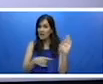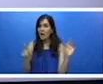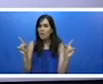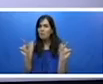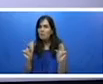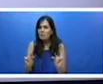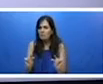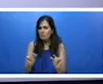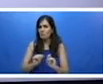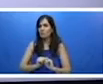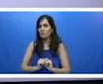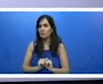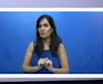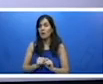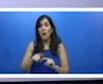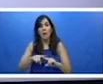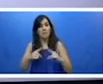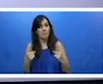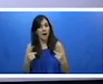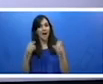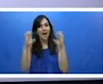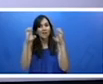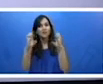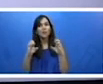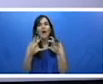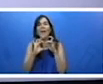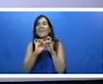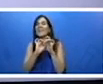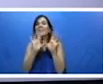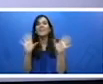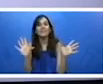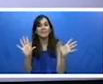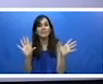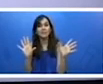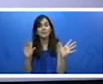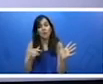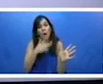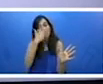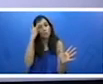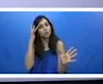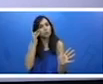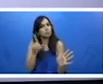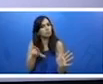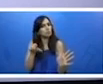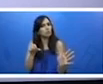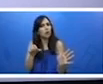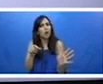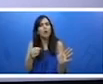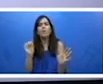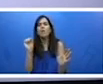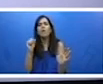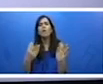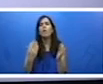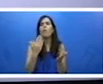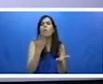sua estrutura, no caso a organização, ela é livre. O autor define o que colocar no início ou no